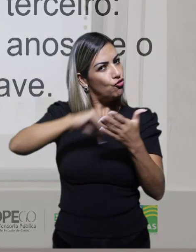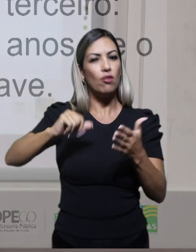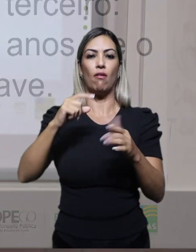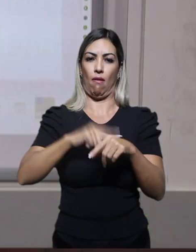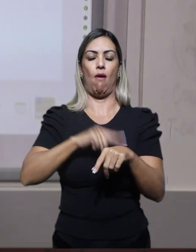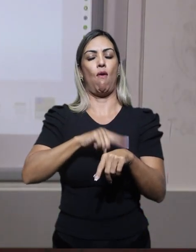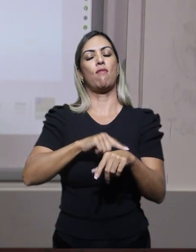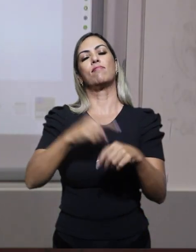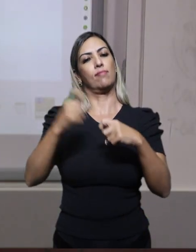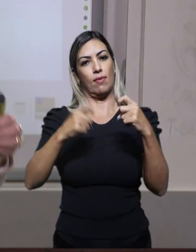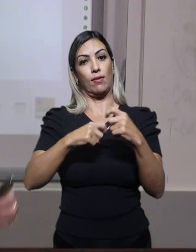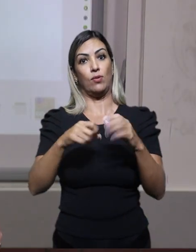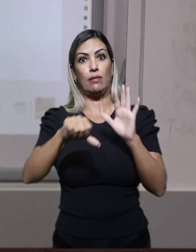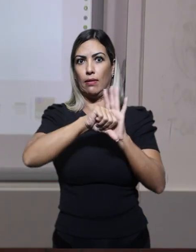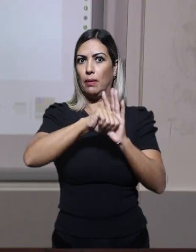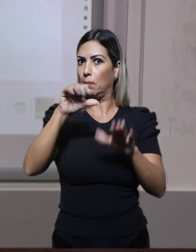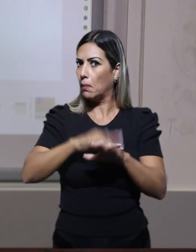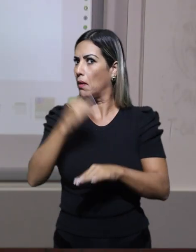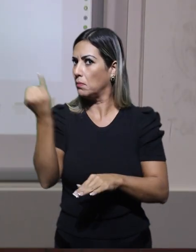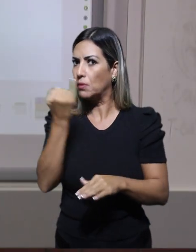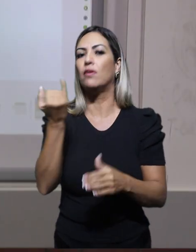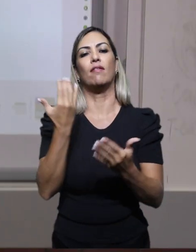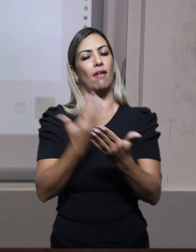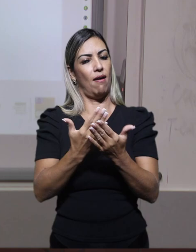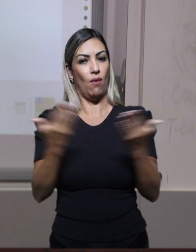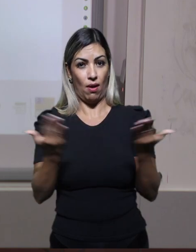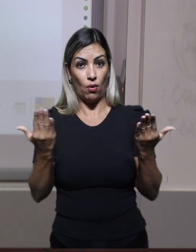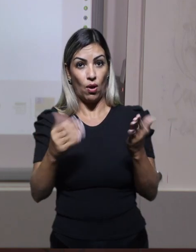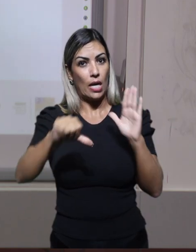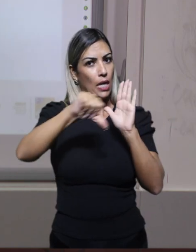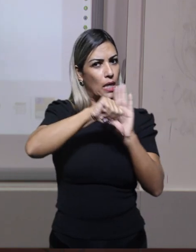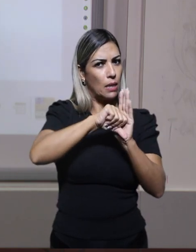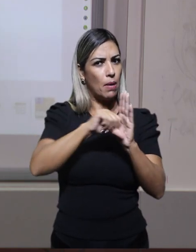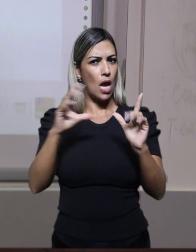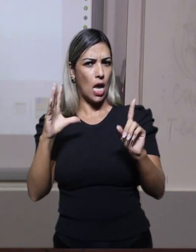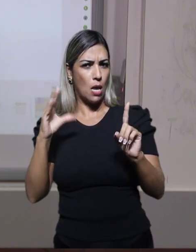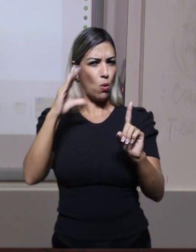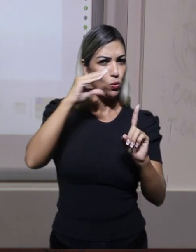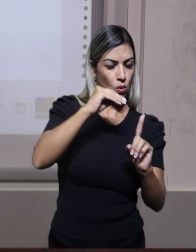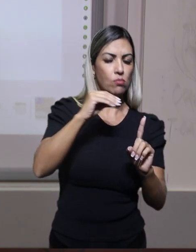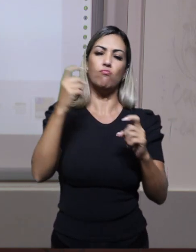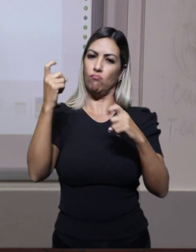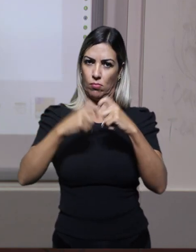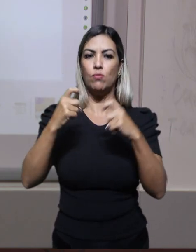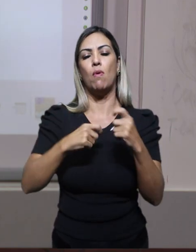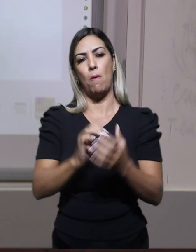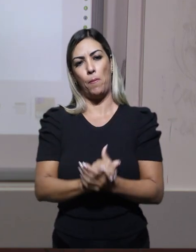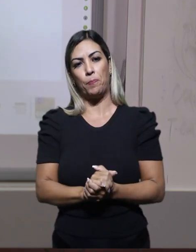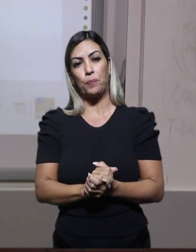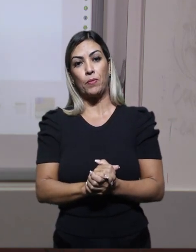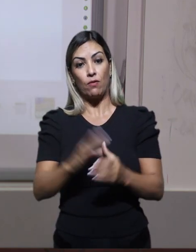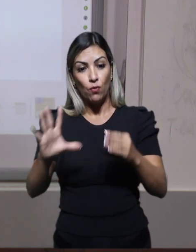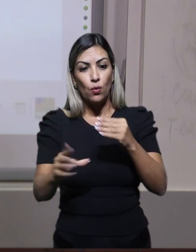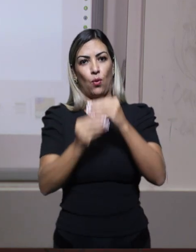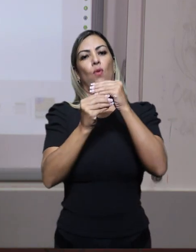mais importantes da nossa aula, tá? É o crime de importunação sexual, que foi